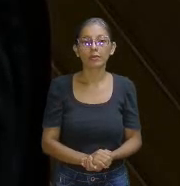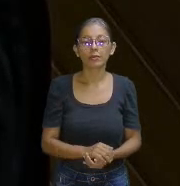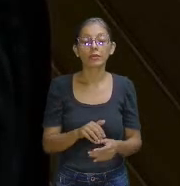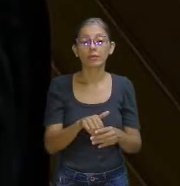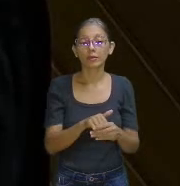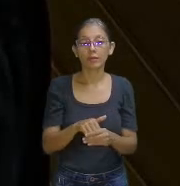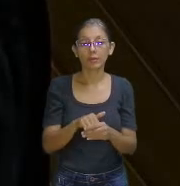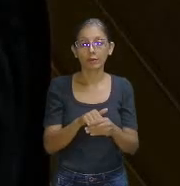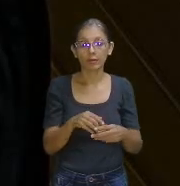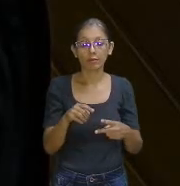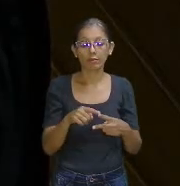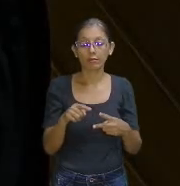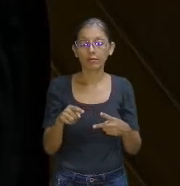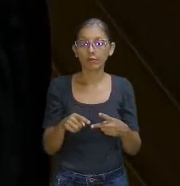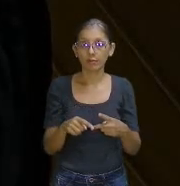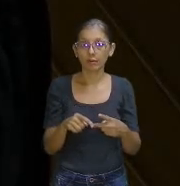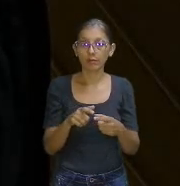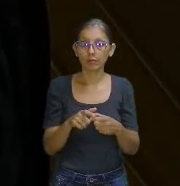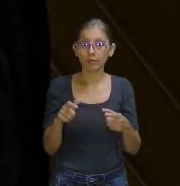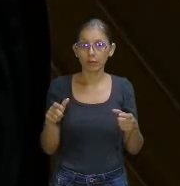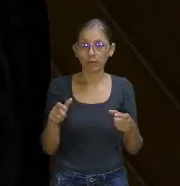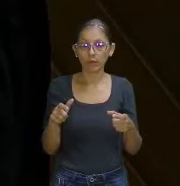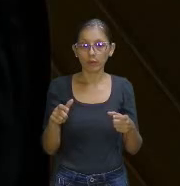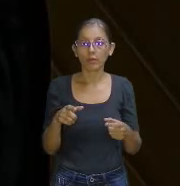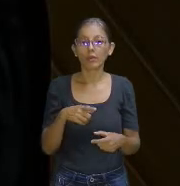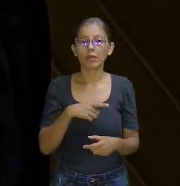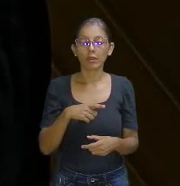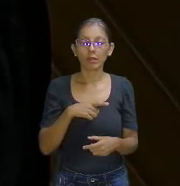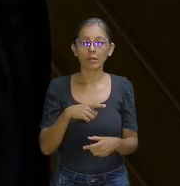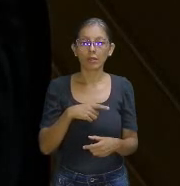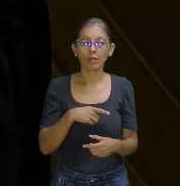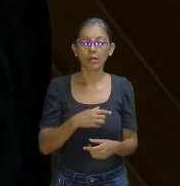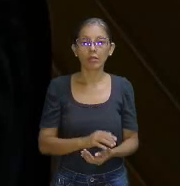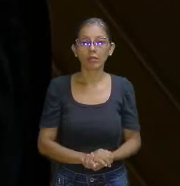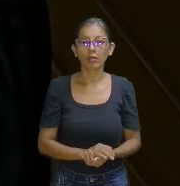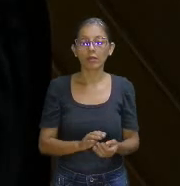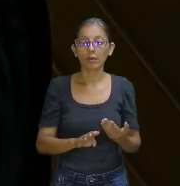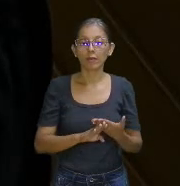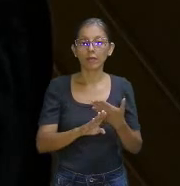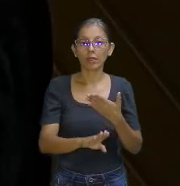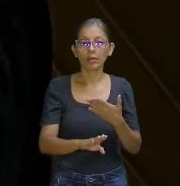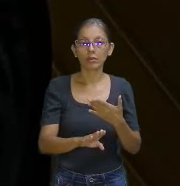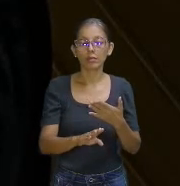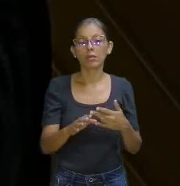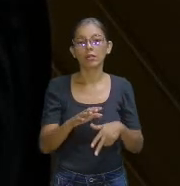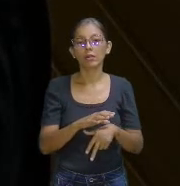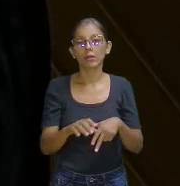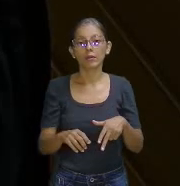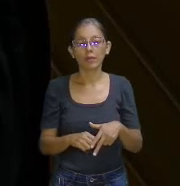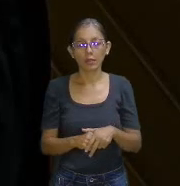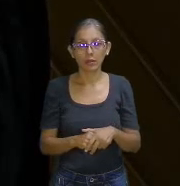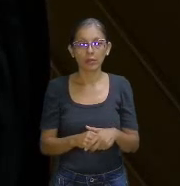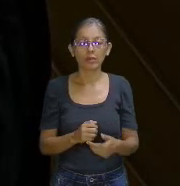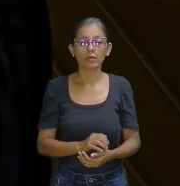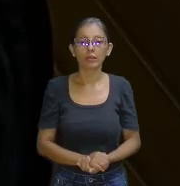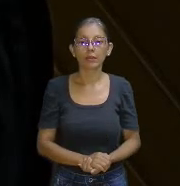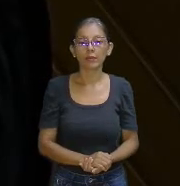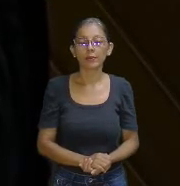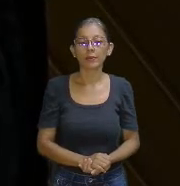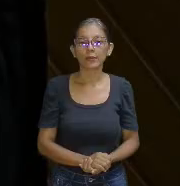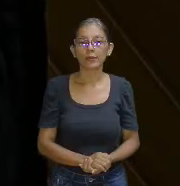tese da votação inexpressiva no sentido técnico exigido para a configuração da fraude. A título